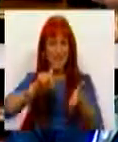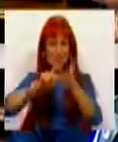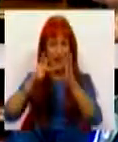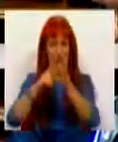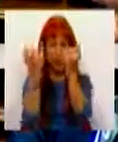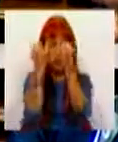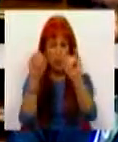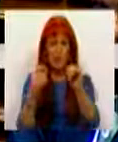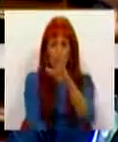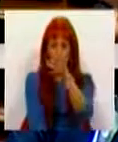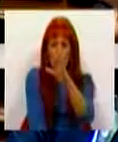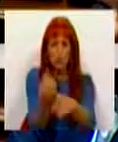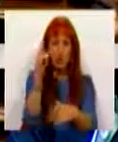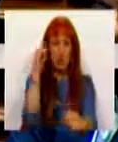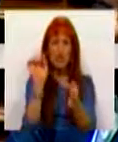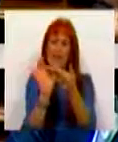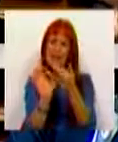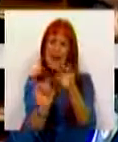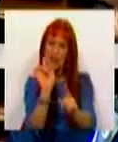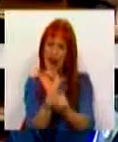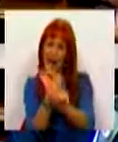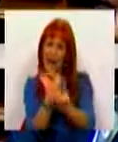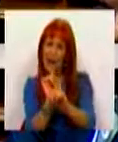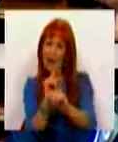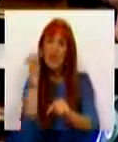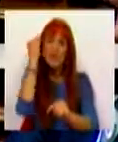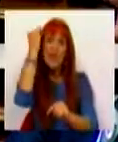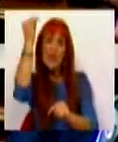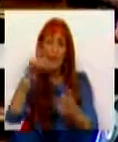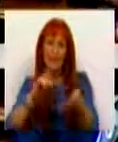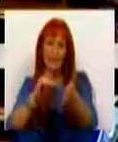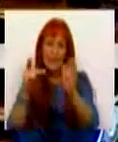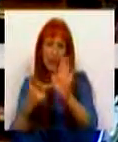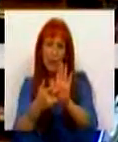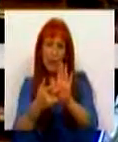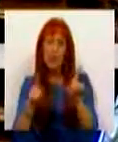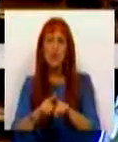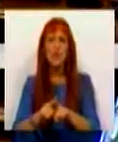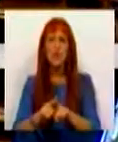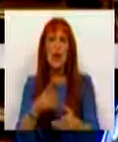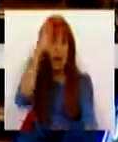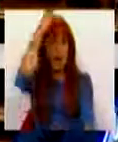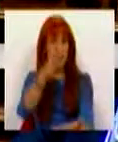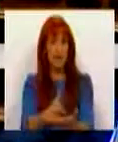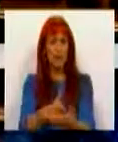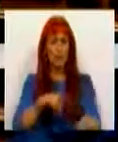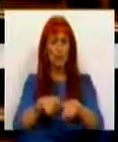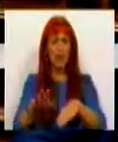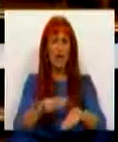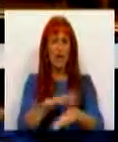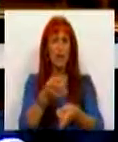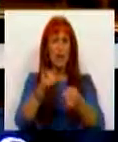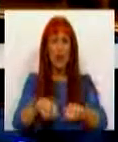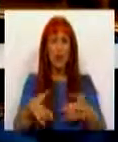técnica independente constituída com estes critérios de especialidade técnica e de isenção política e